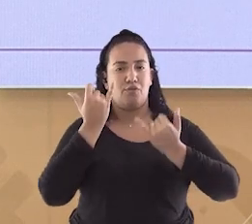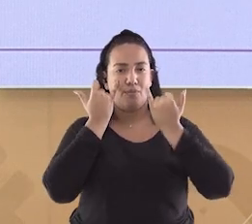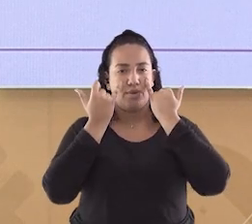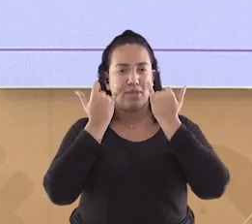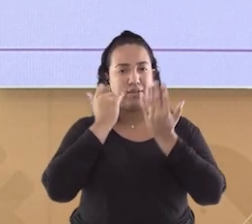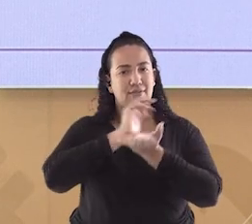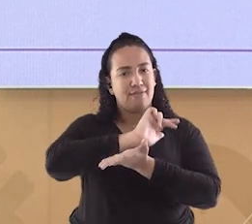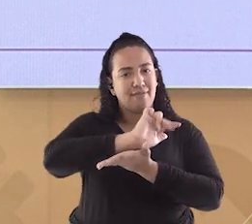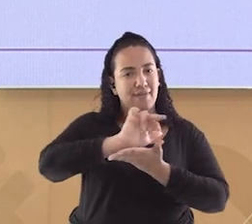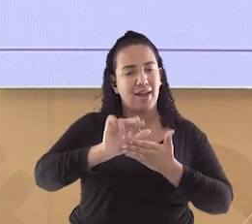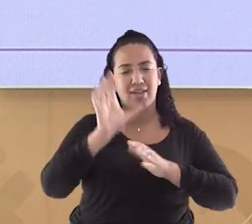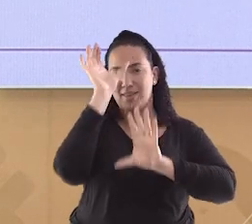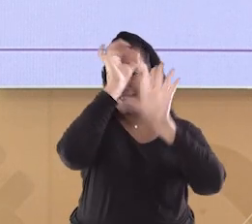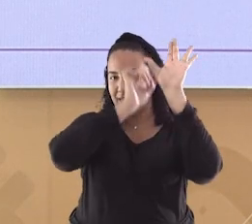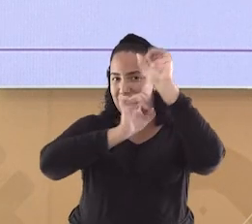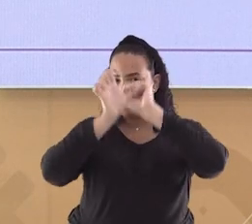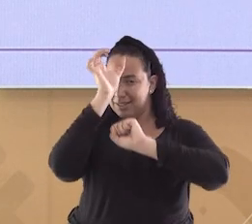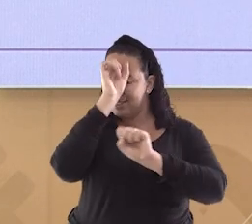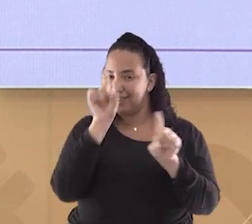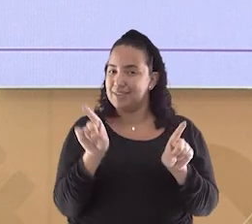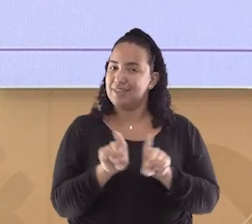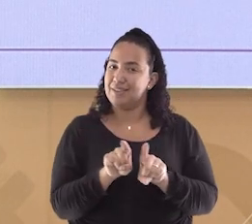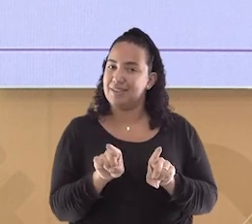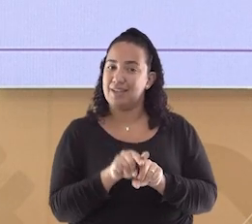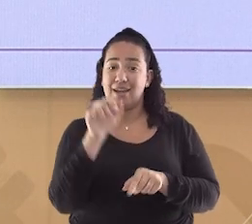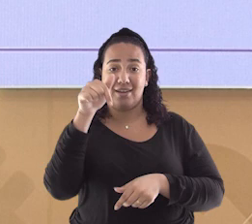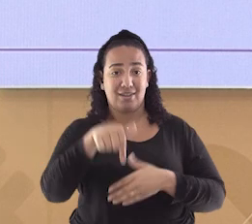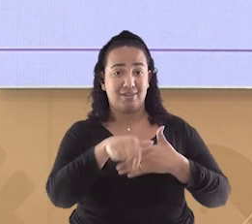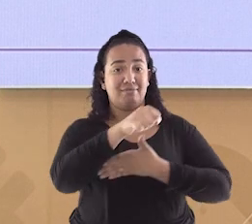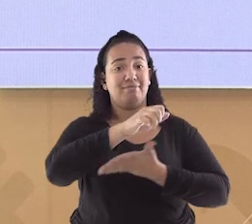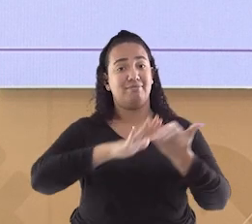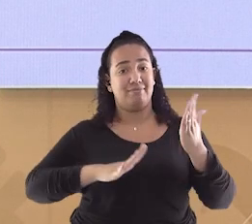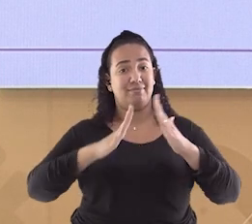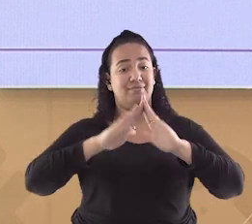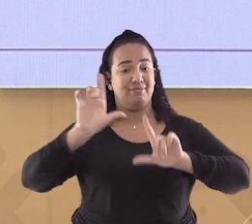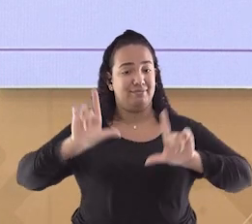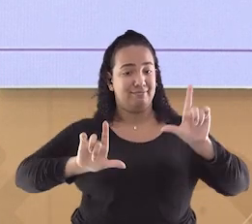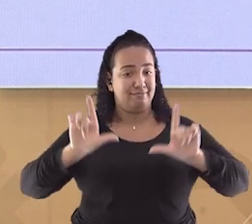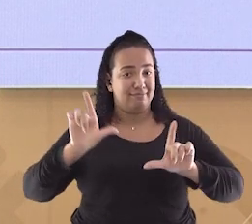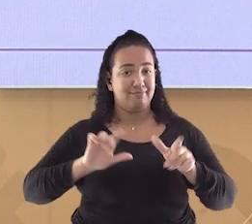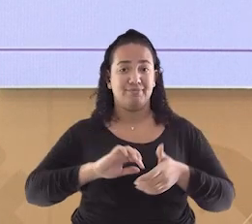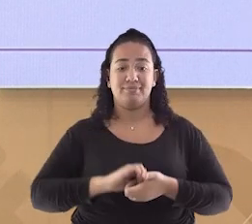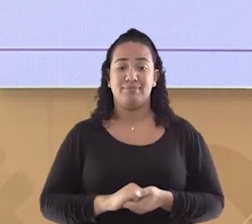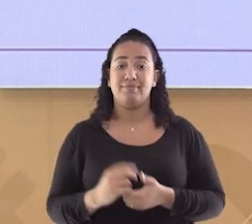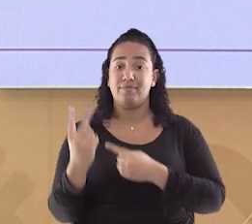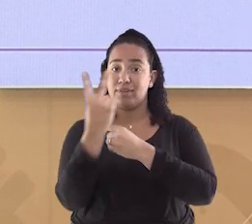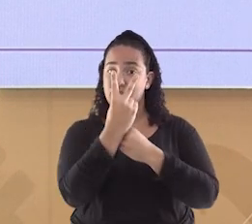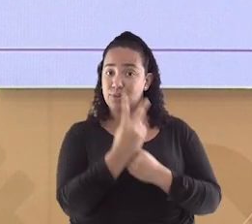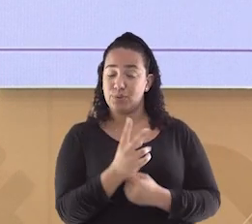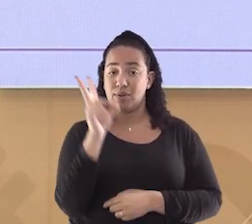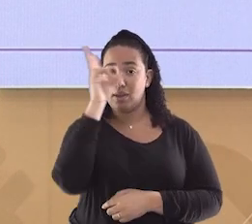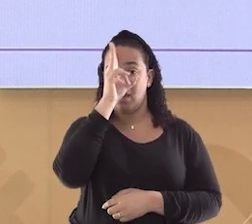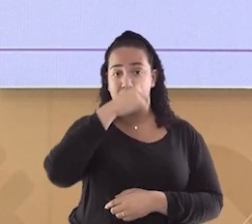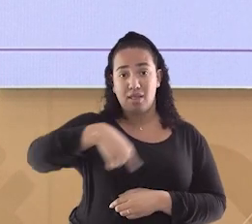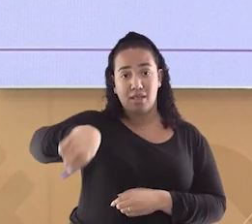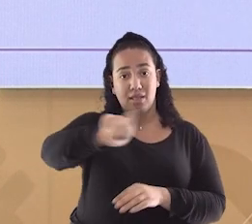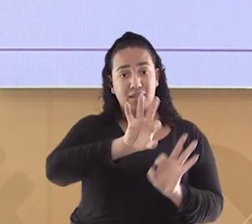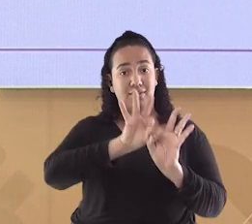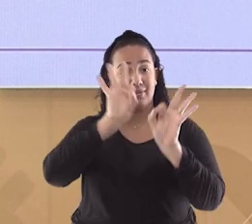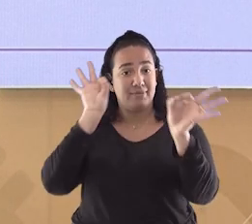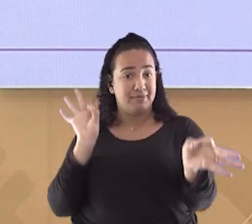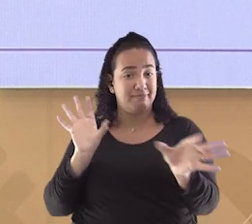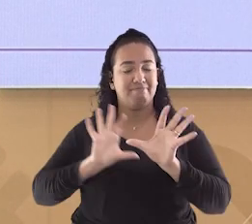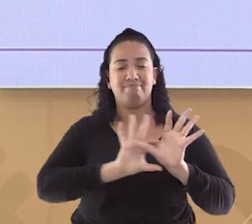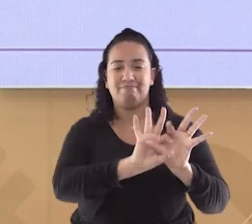que vem muito mais conhecimento e aprendizado por aqui no Dever em Casa, na TV. Se cuidem e não se